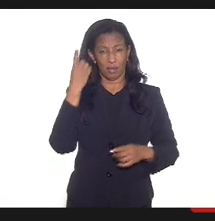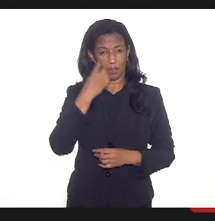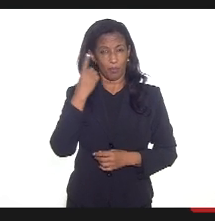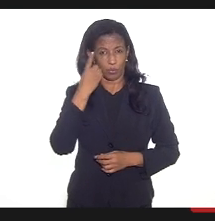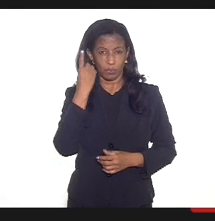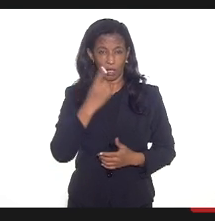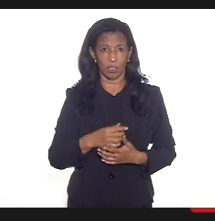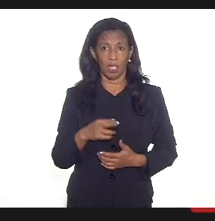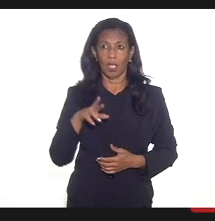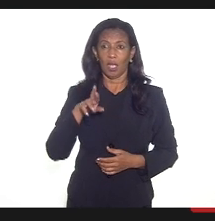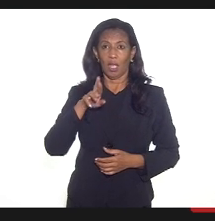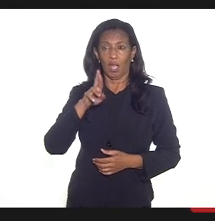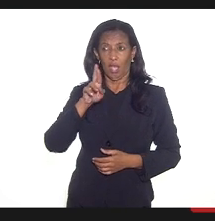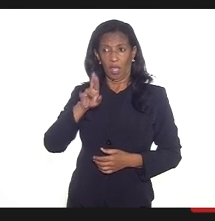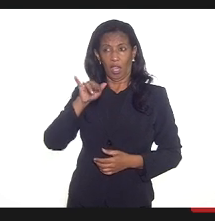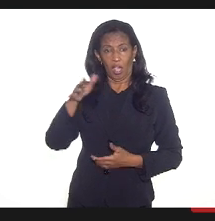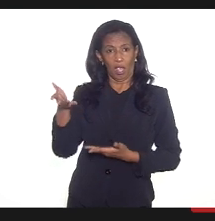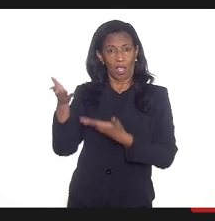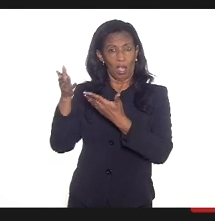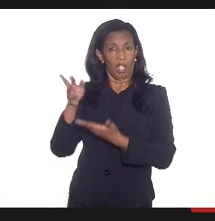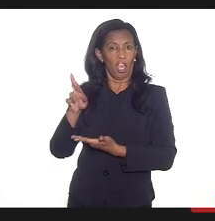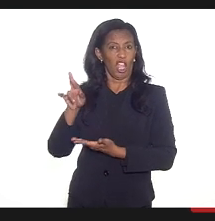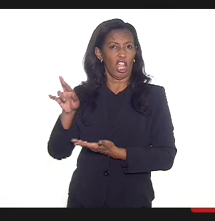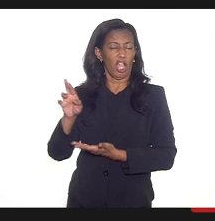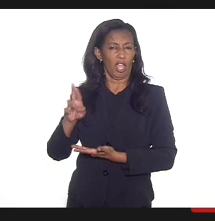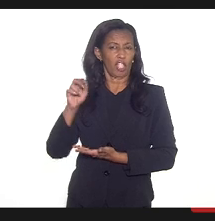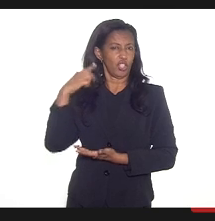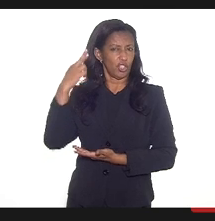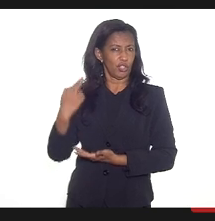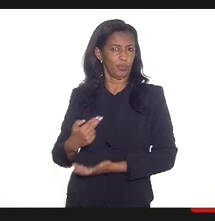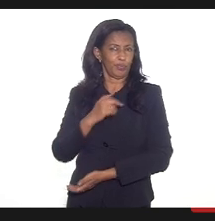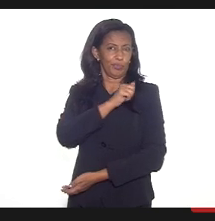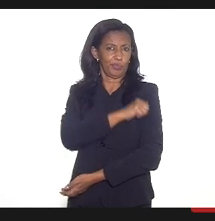deputada Rejane, quando ela coloca a questão dos